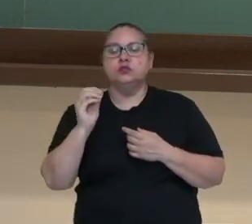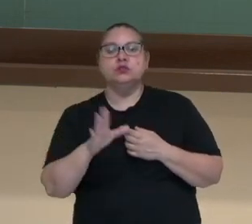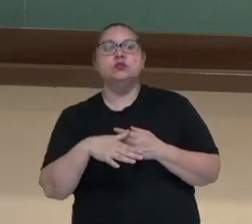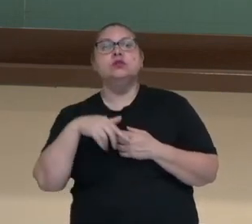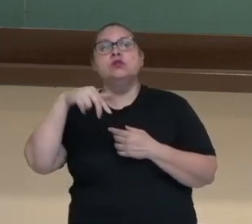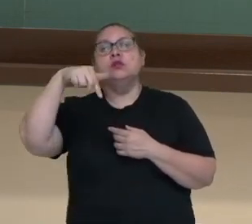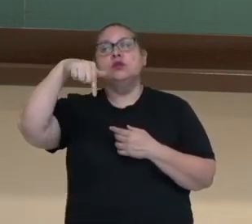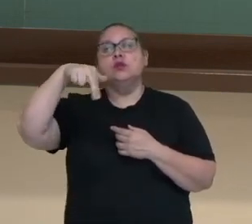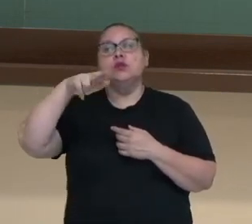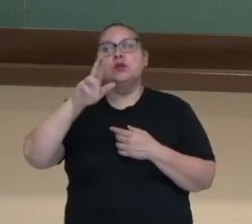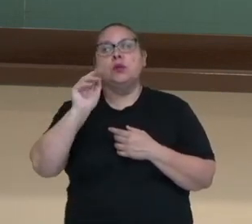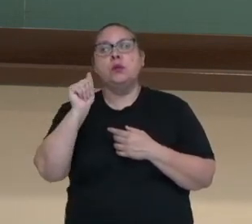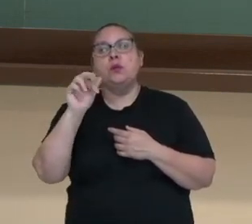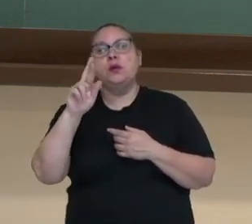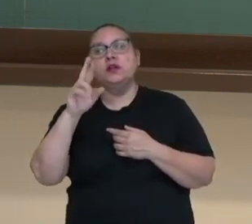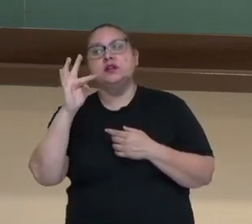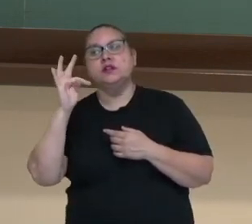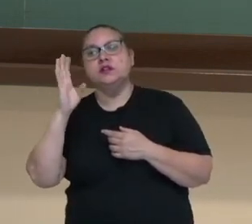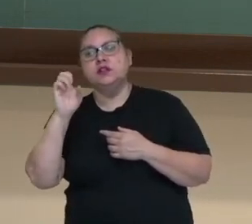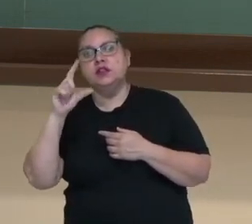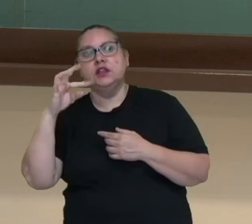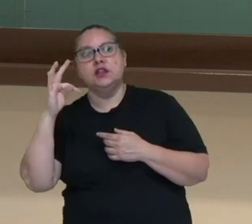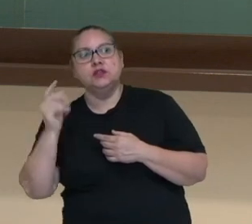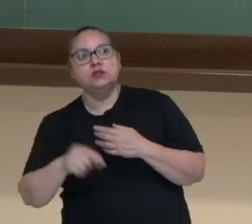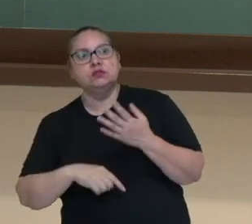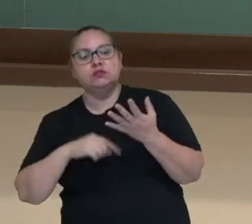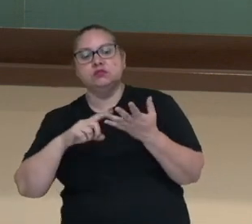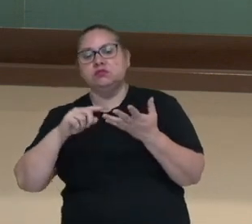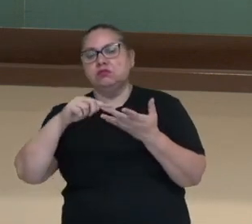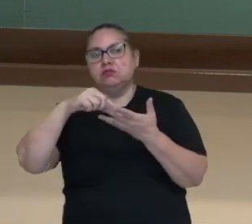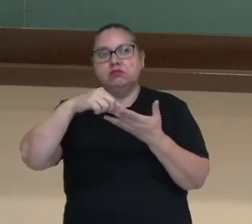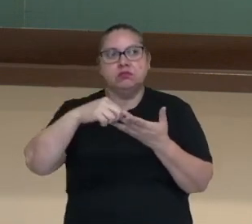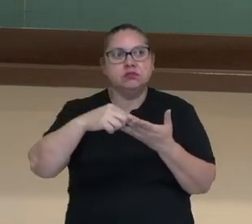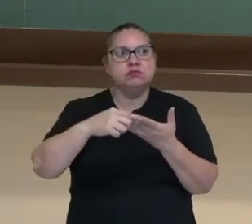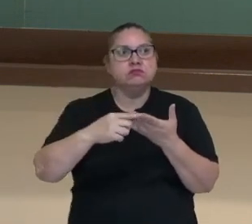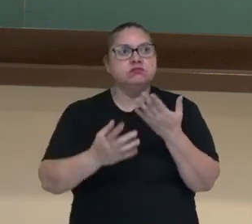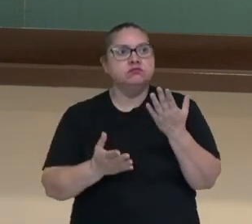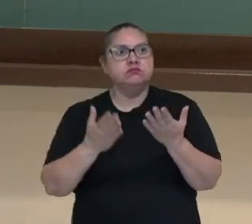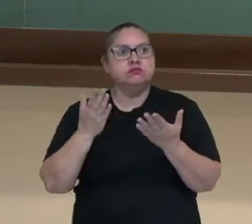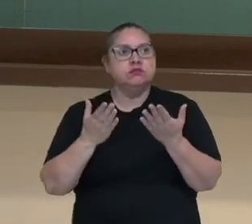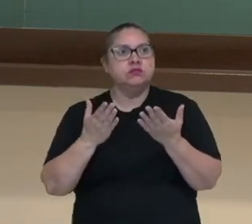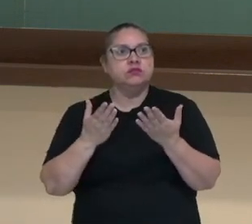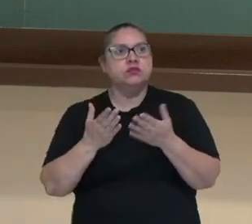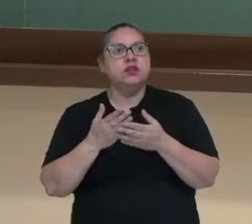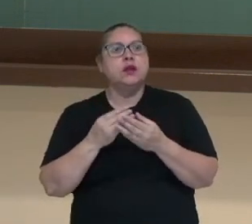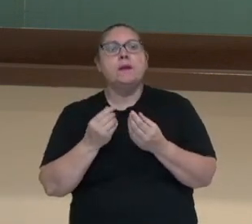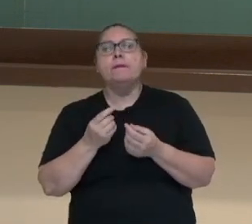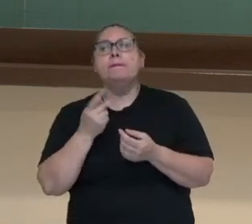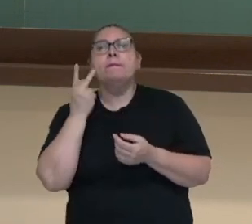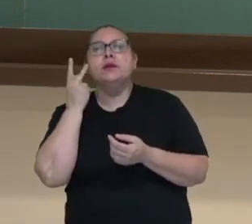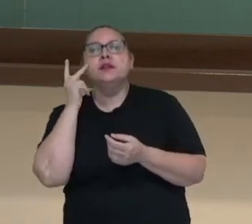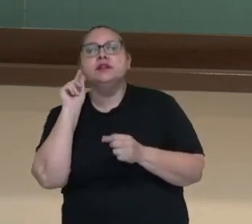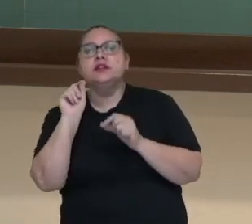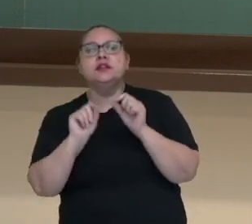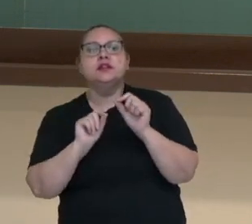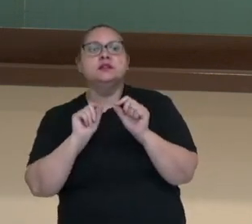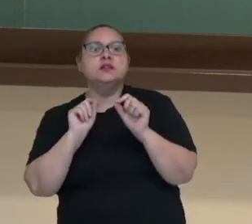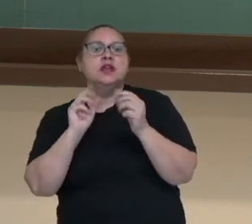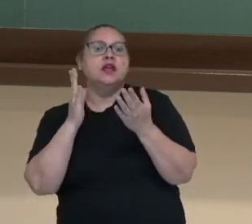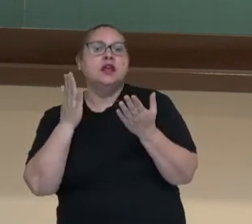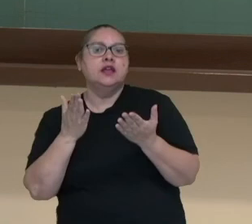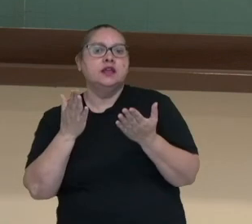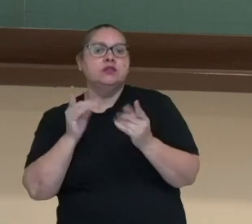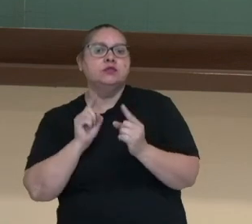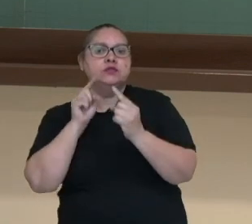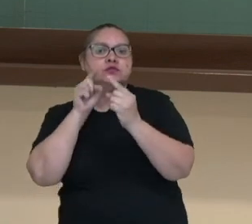ter uma elegia, uma écloga, né? Então, dependendo também para que se preste o poema, né? Eu vou